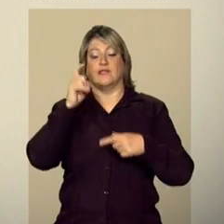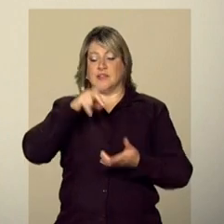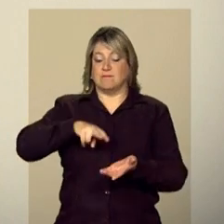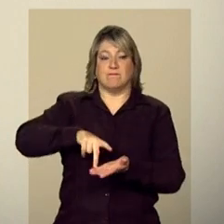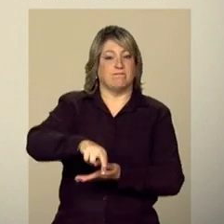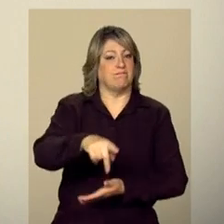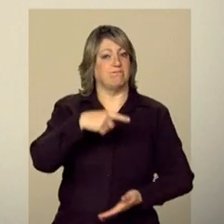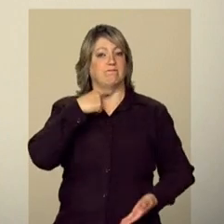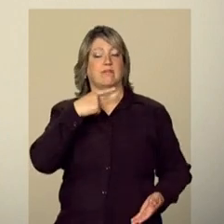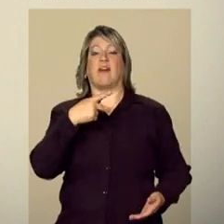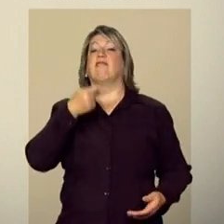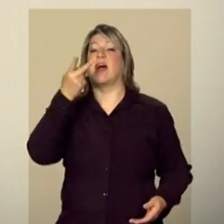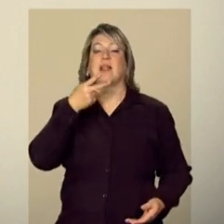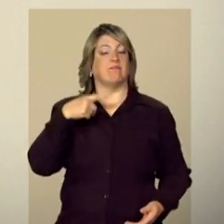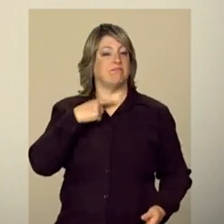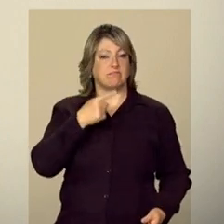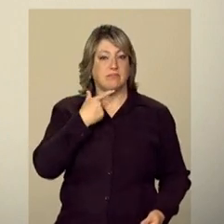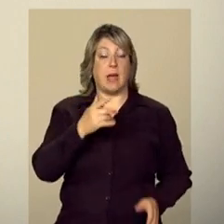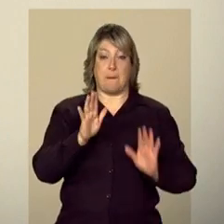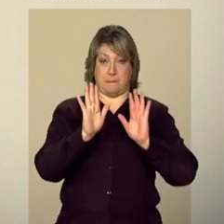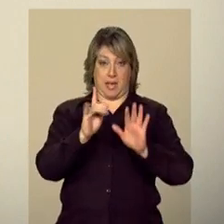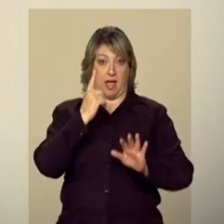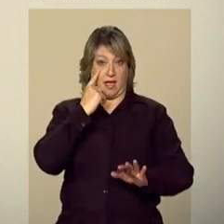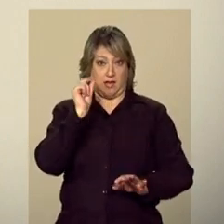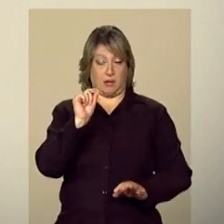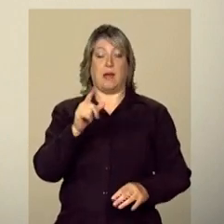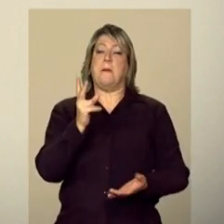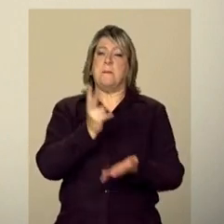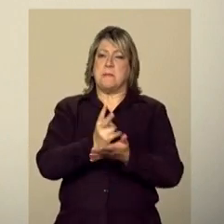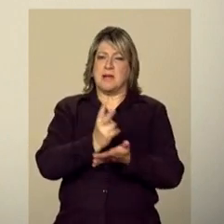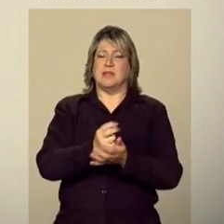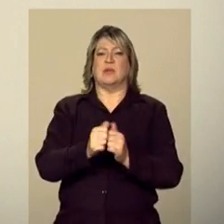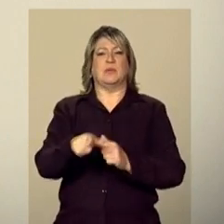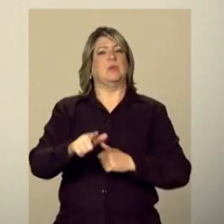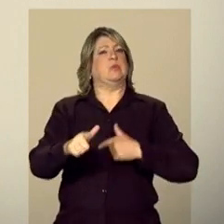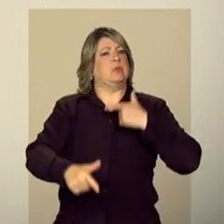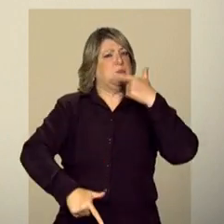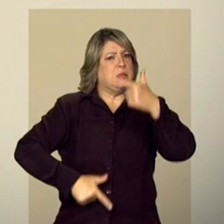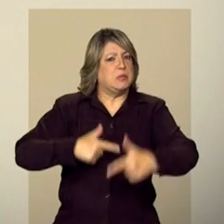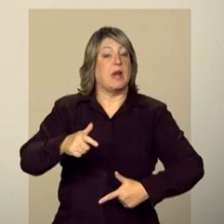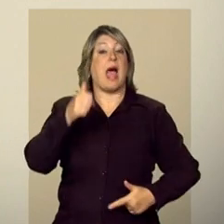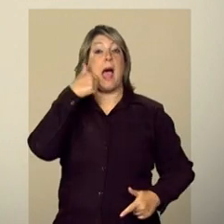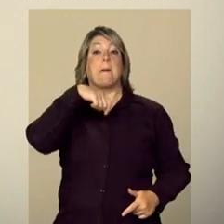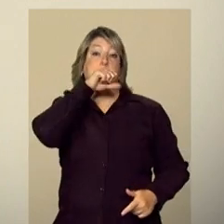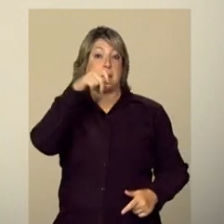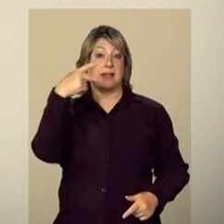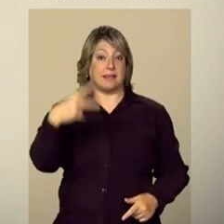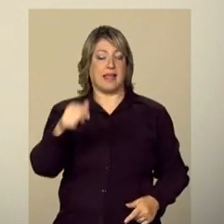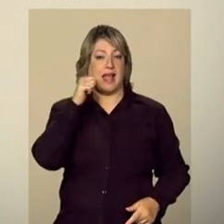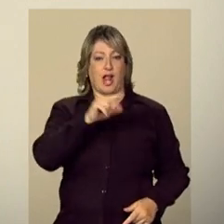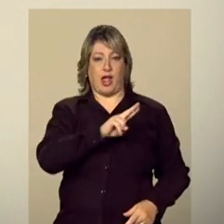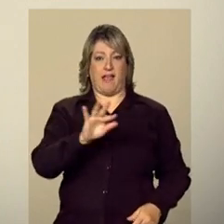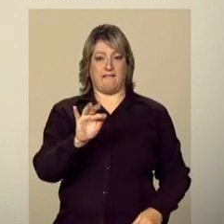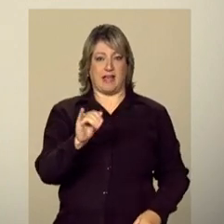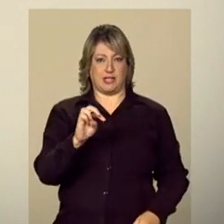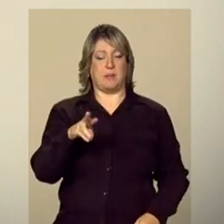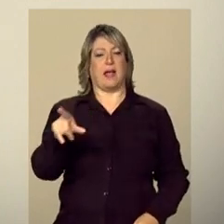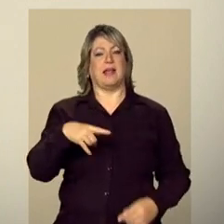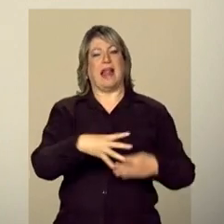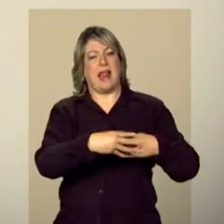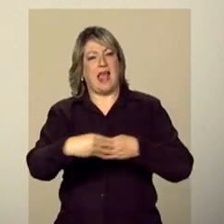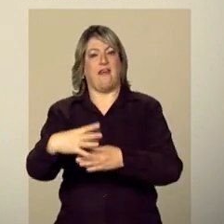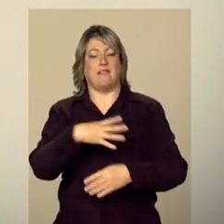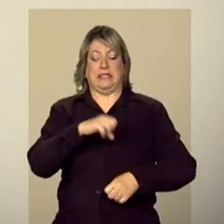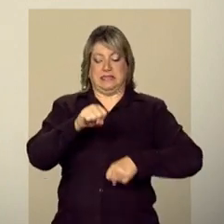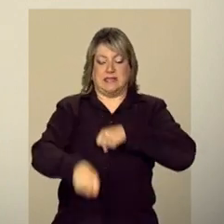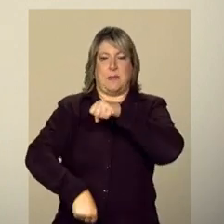andar para falar mas olha só Luciano mesmo com todo o sacrifício a mãe dele a dona Fátima leva o Darlan